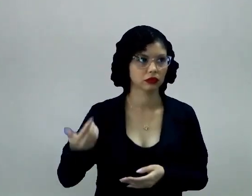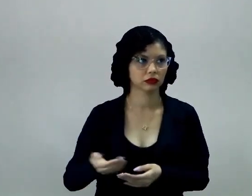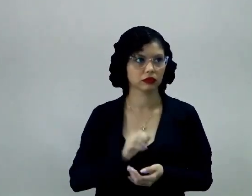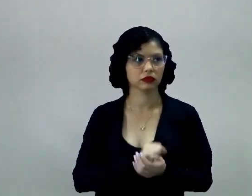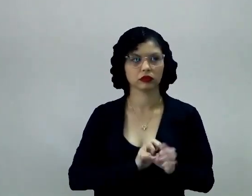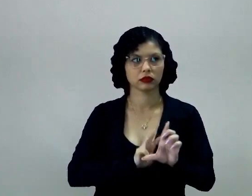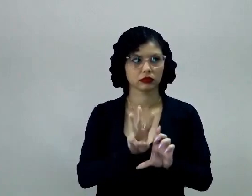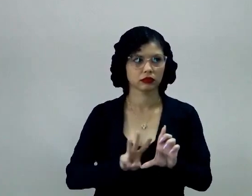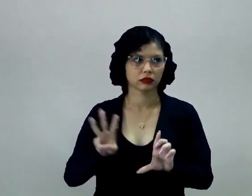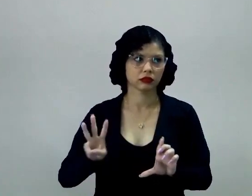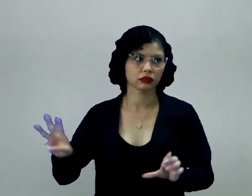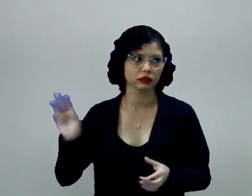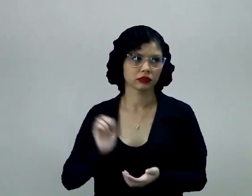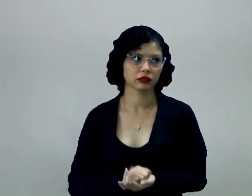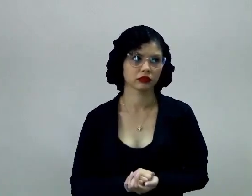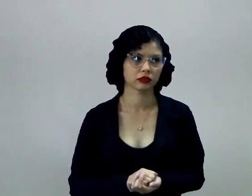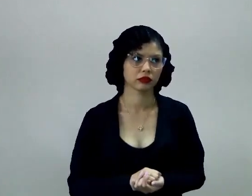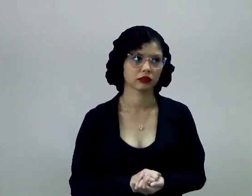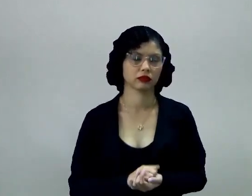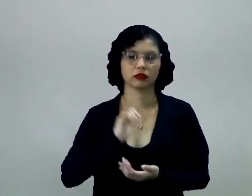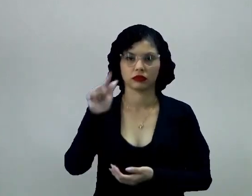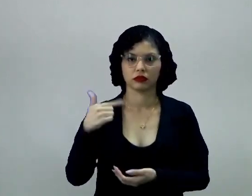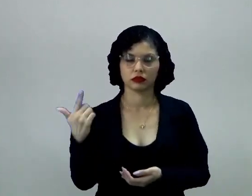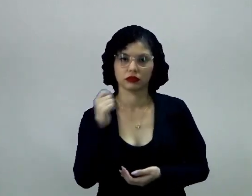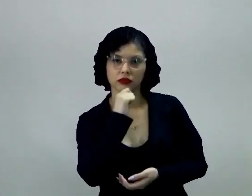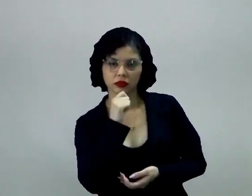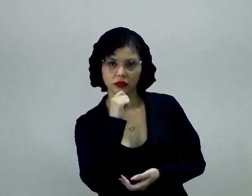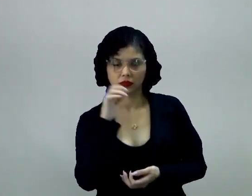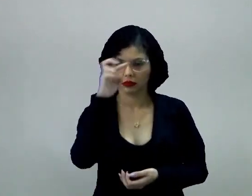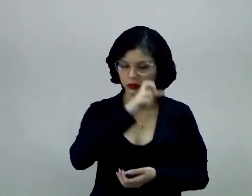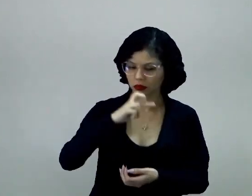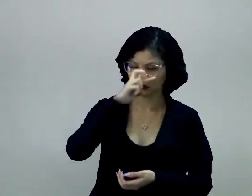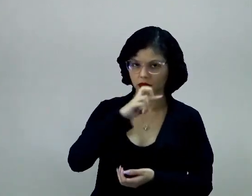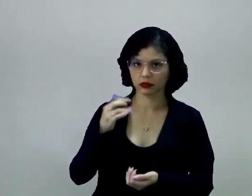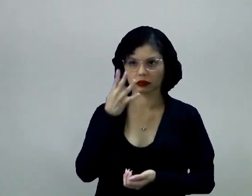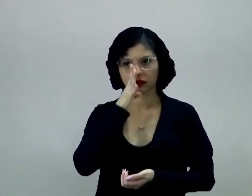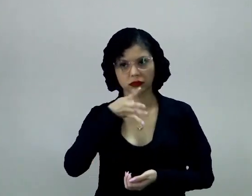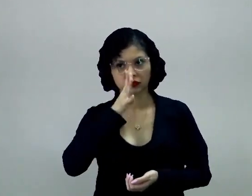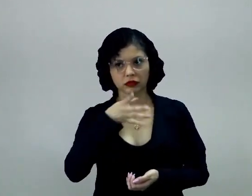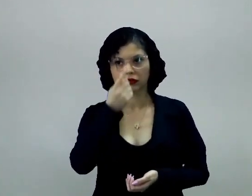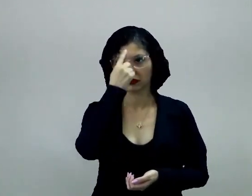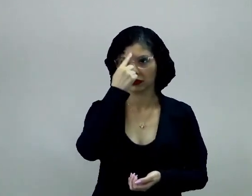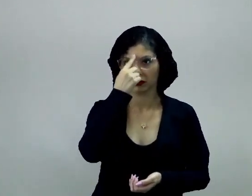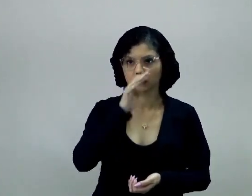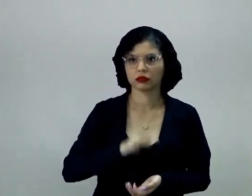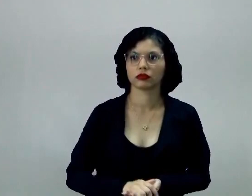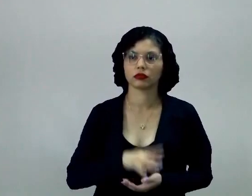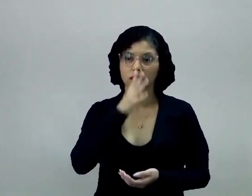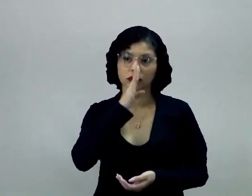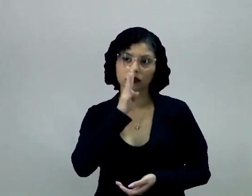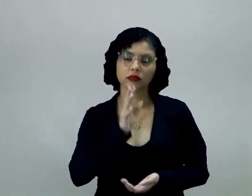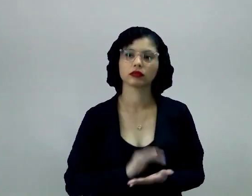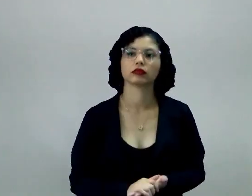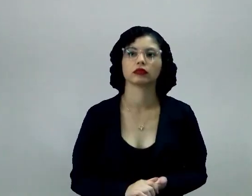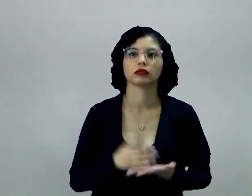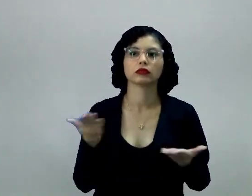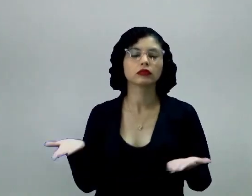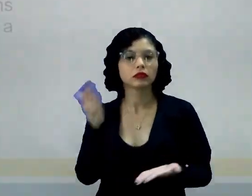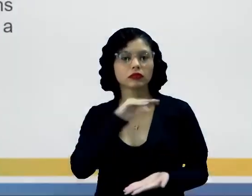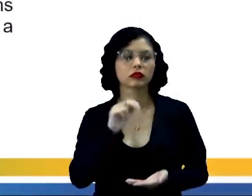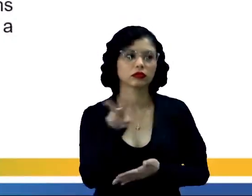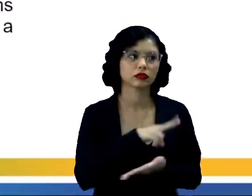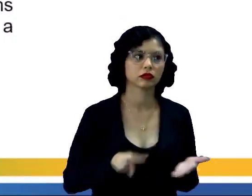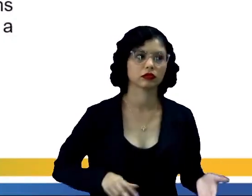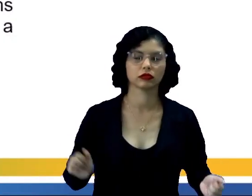sites, né? Se você se interessar, para daí você fazer uma análise crítica, ter um pensamento crítico, tá bom? Então vamos